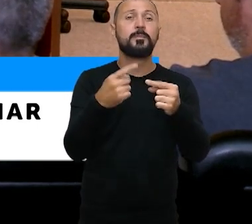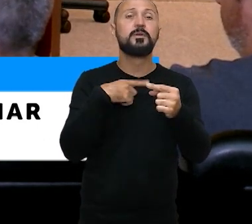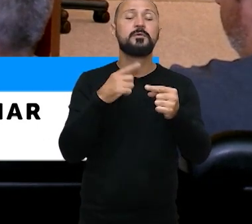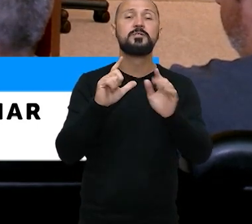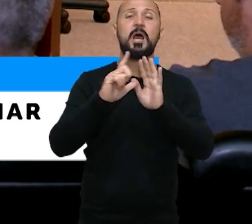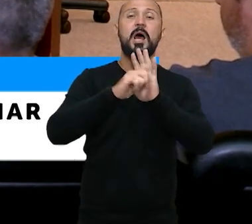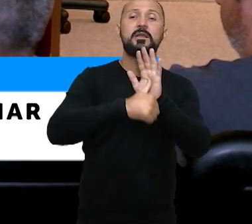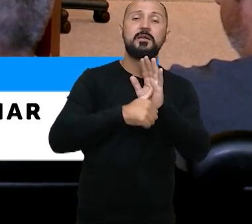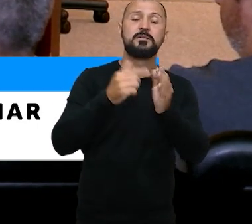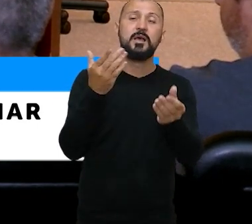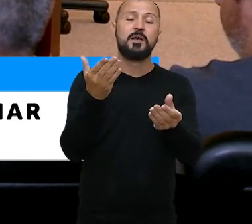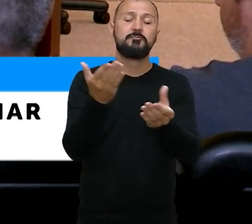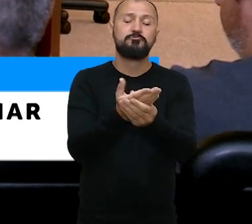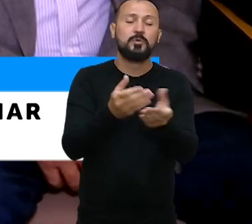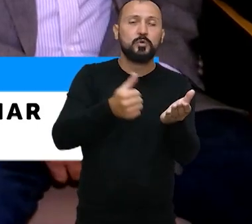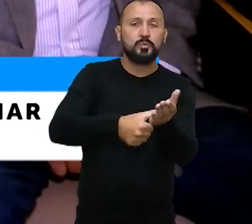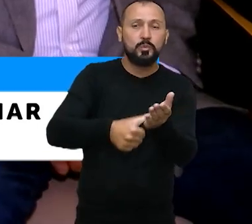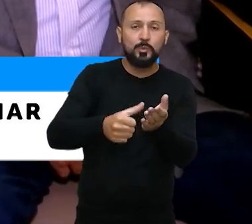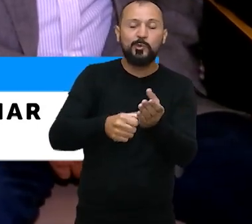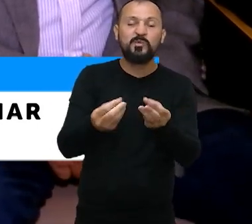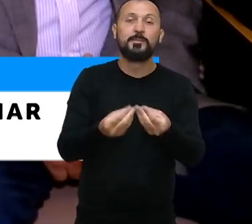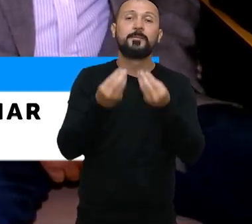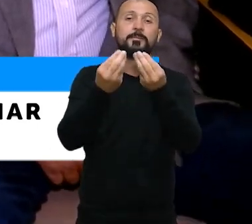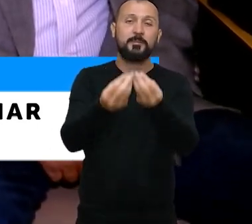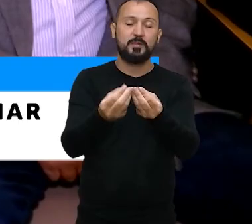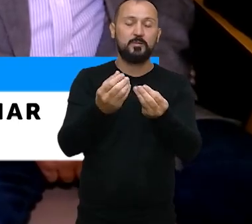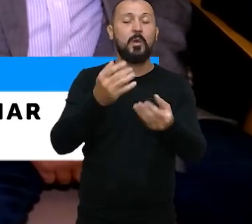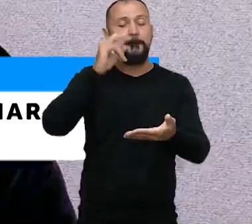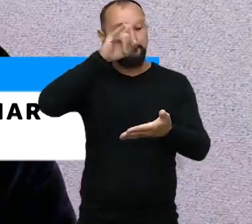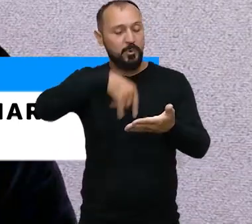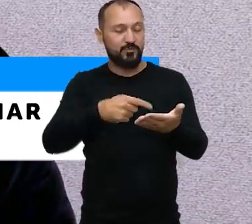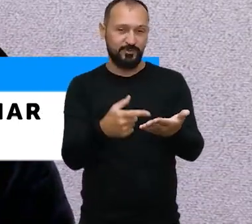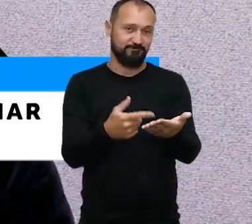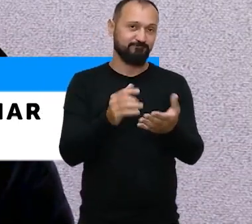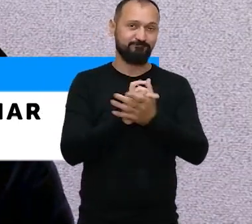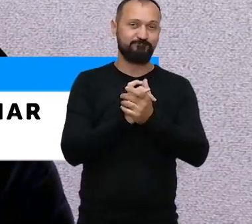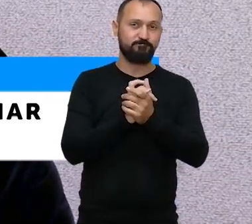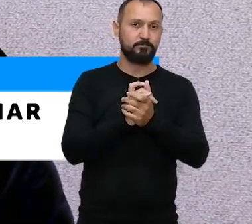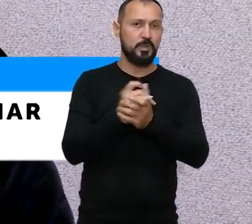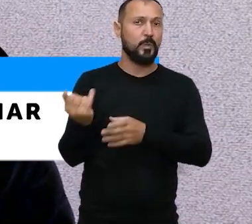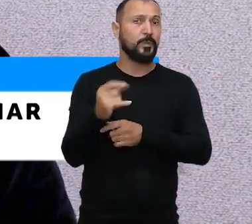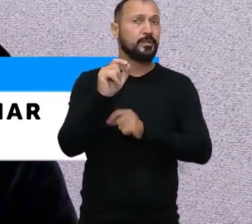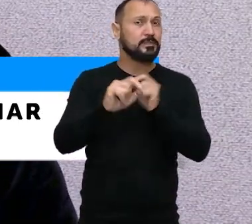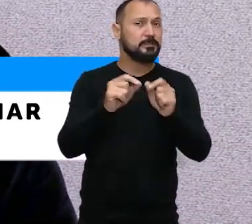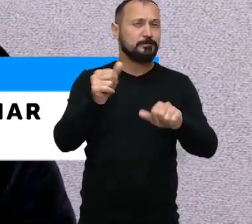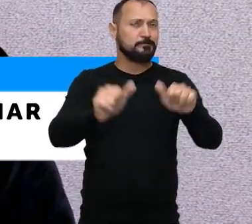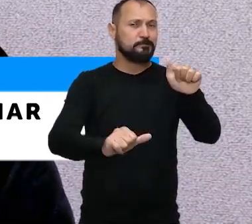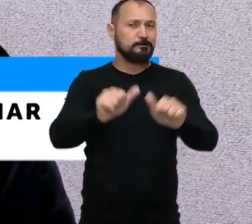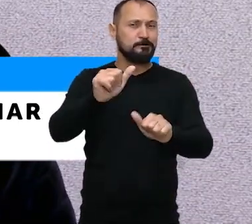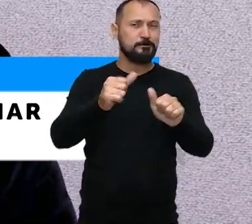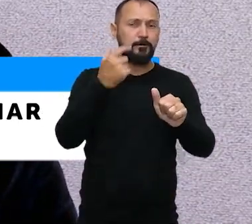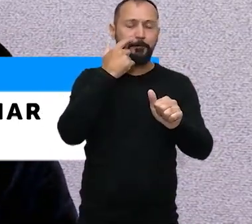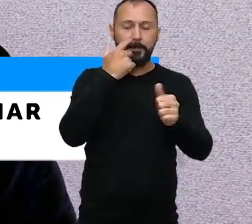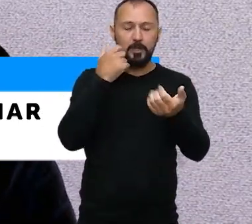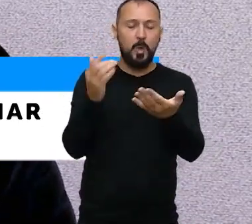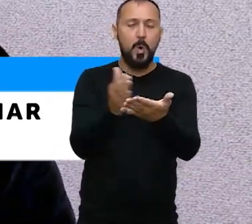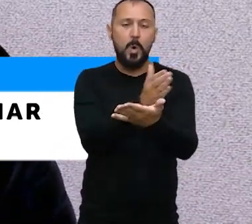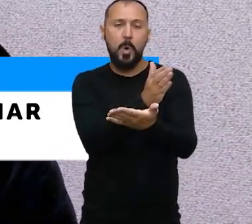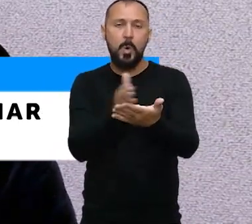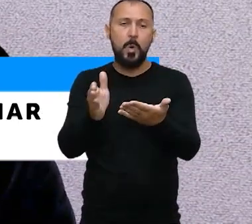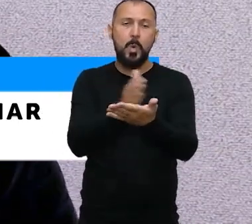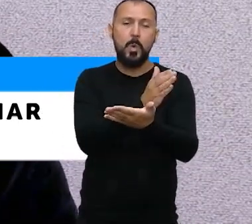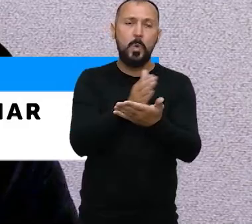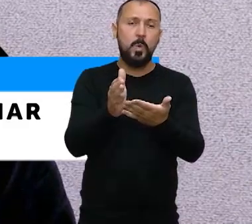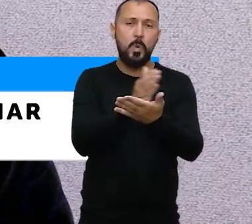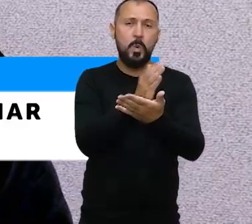relacionada à entrega tardia de documentos relativos à prestação de contas. É importante eles analisar e fazer uma filtragem,